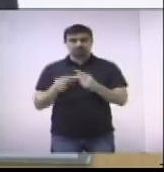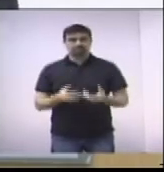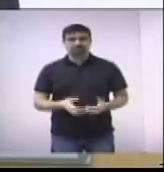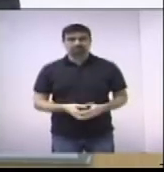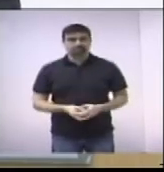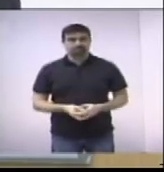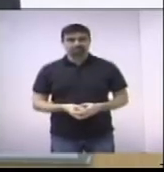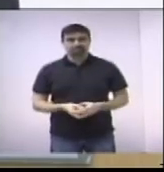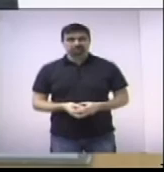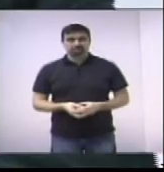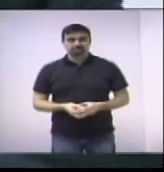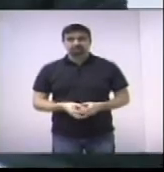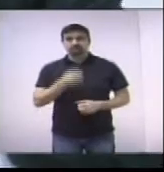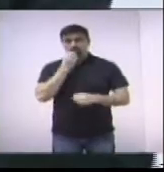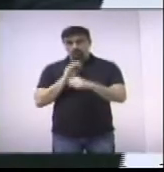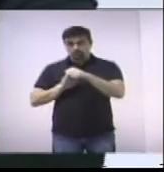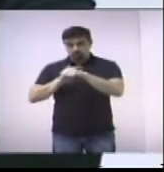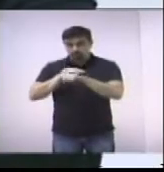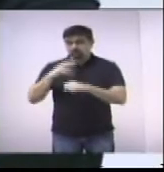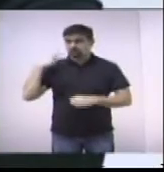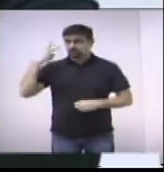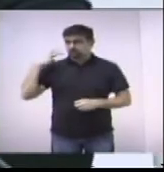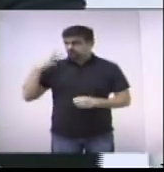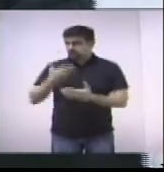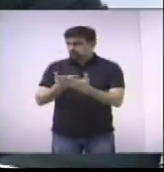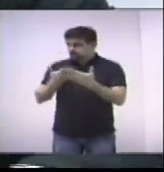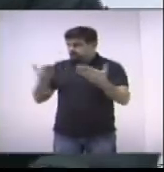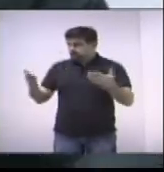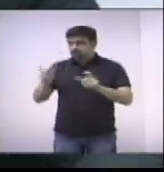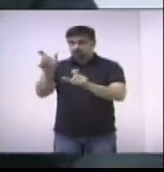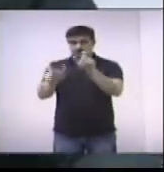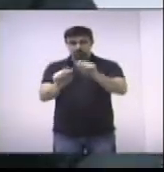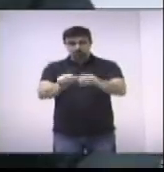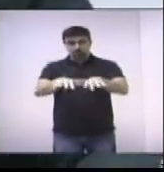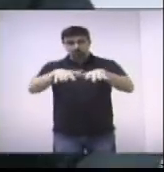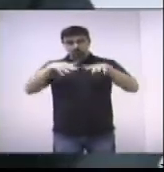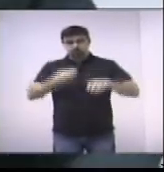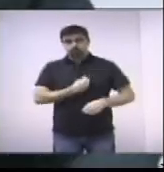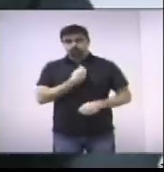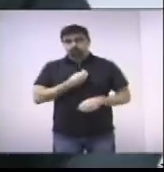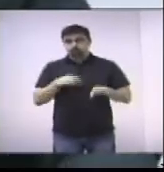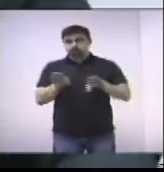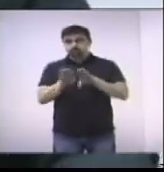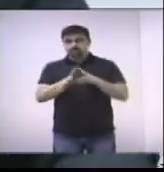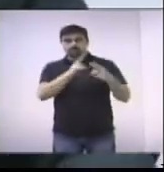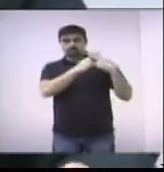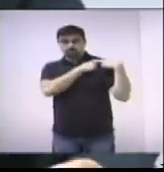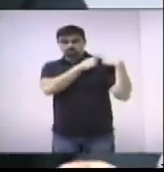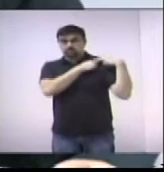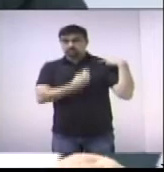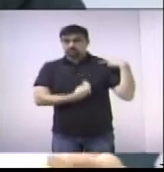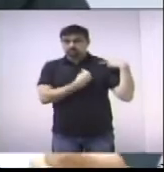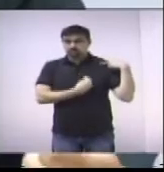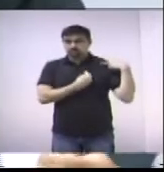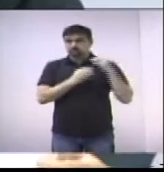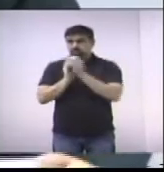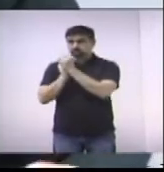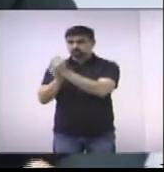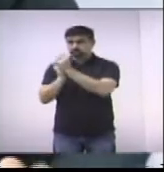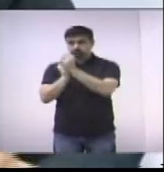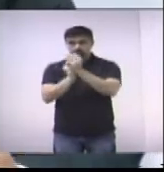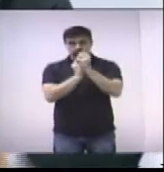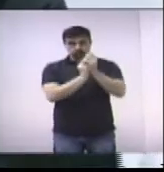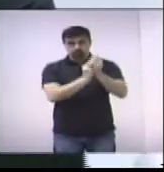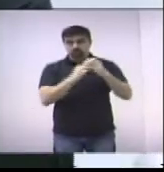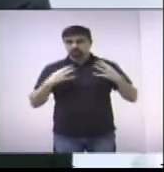senhores vereadores. Boa noite, senhoras vereadoras. Público presente, as autoridades aqui constituídas. Eu cumprimento todos no nome